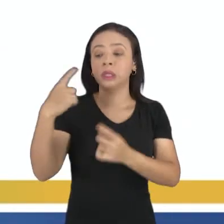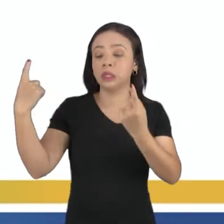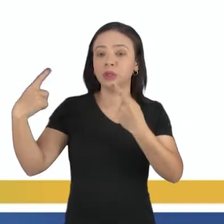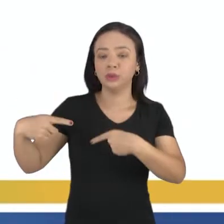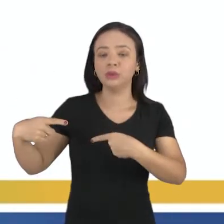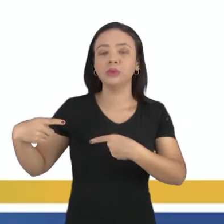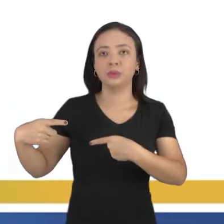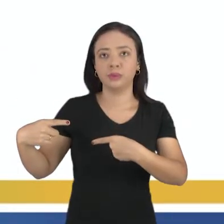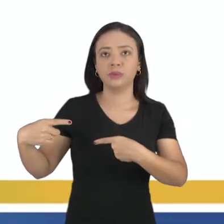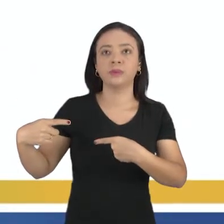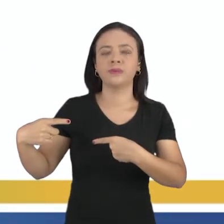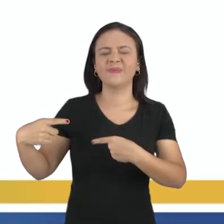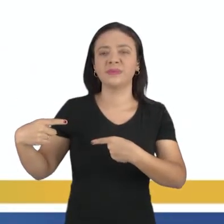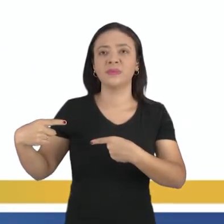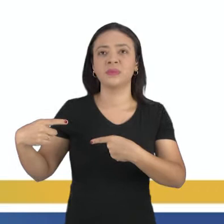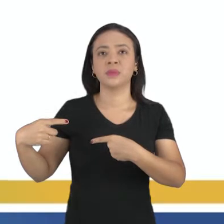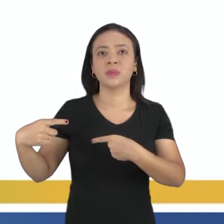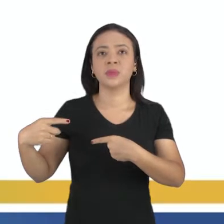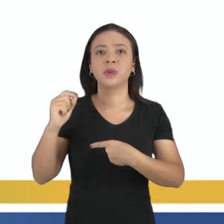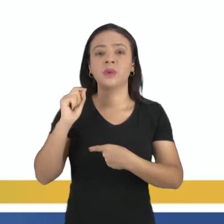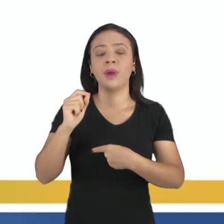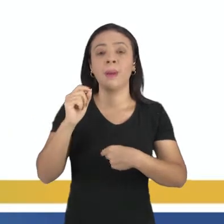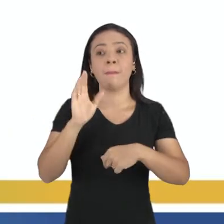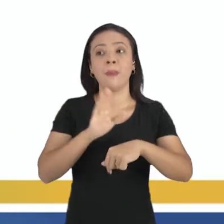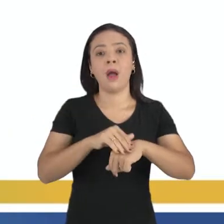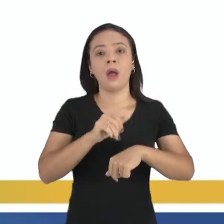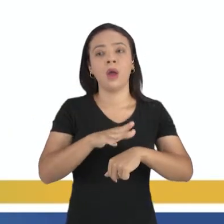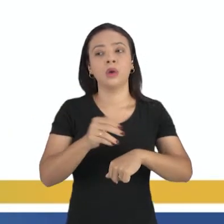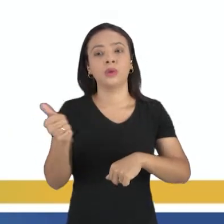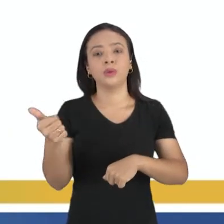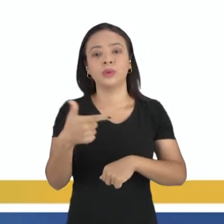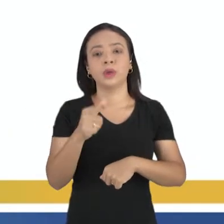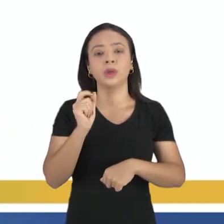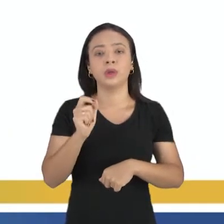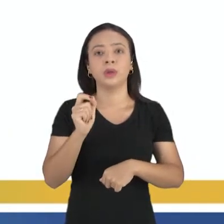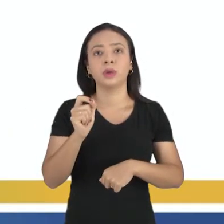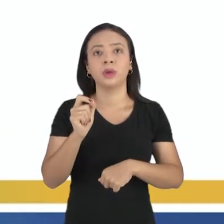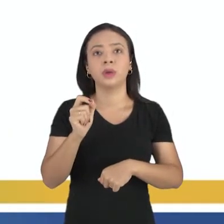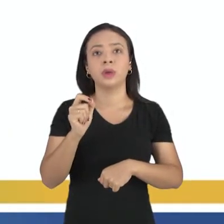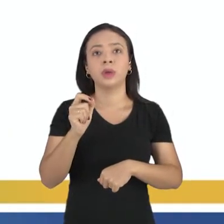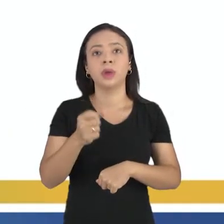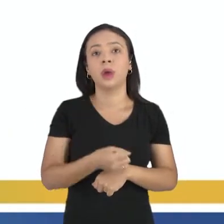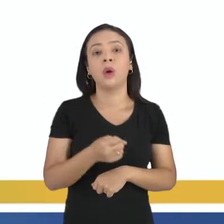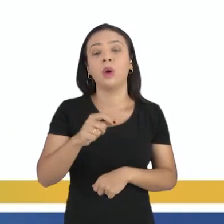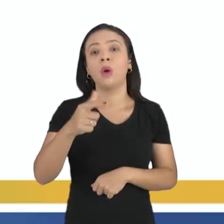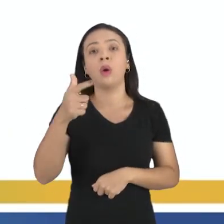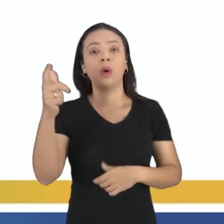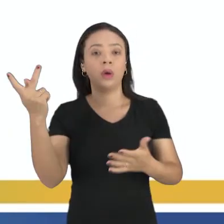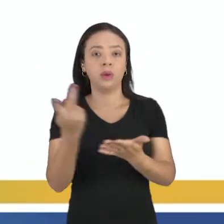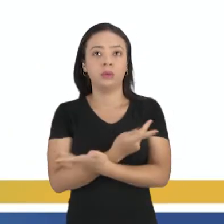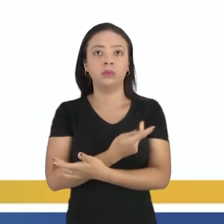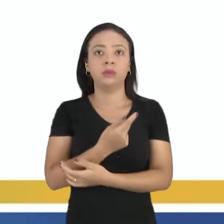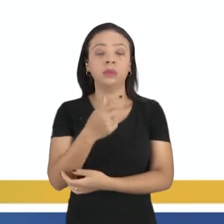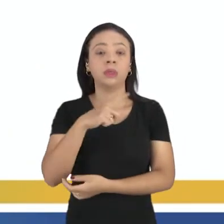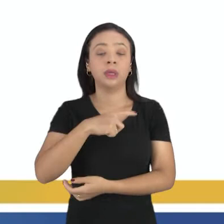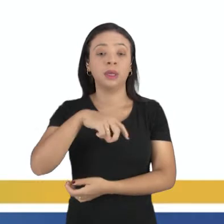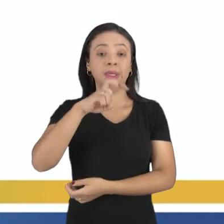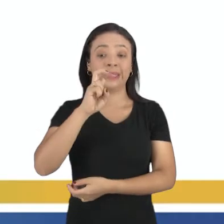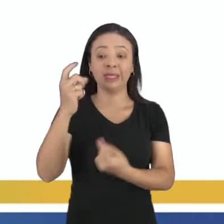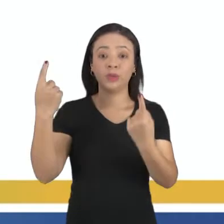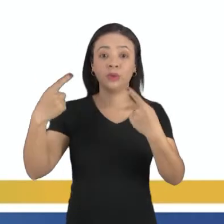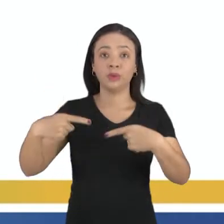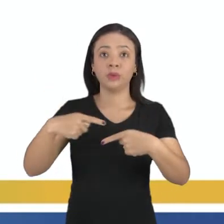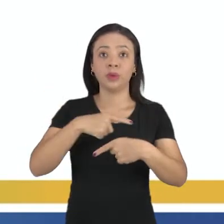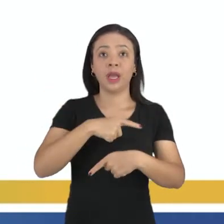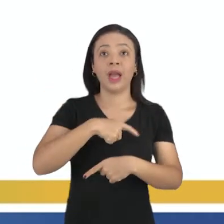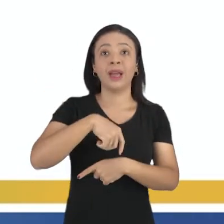partidas, que isso aconteceu foi maior do que as demais situações, Tivemos aí 5 partidas com